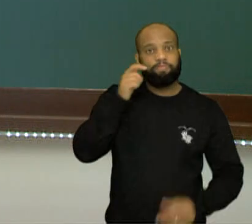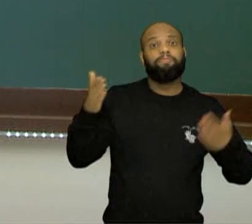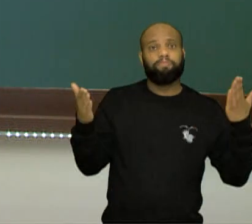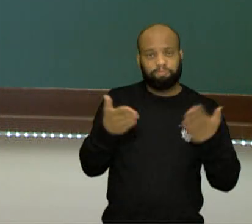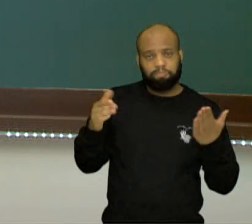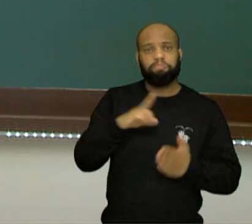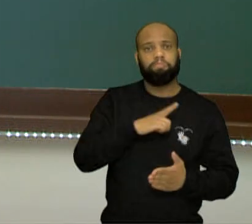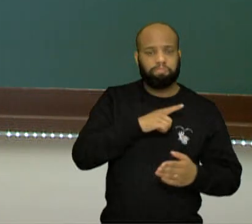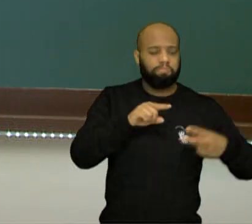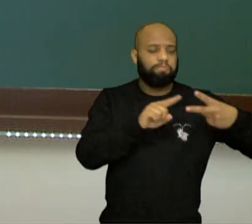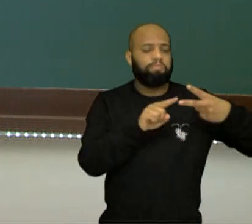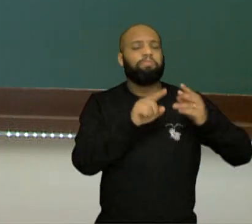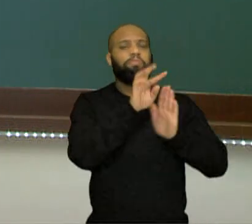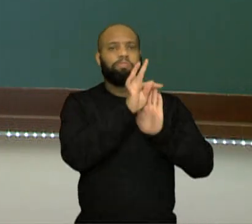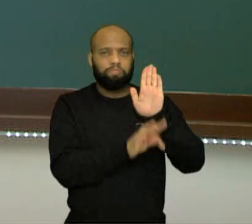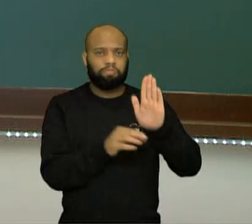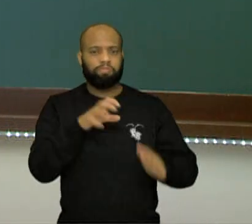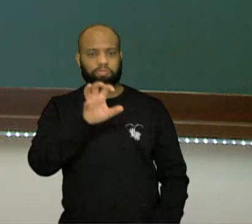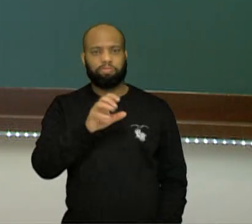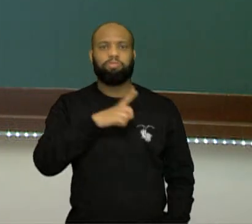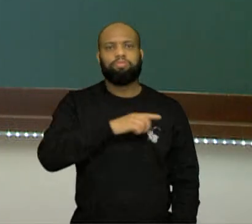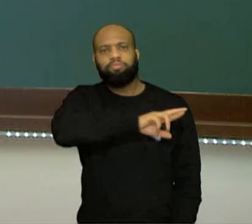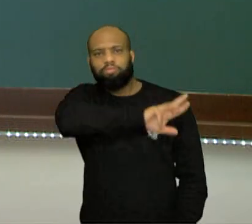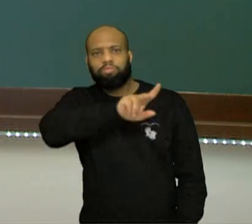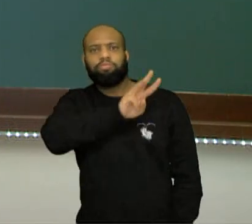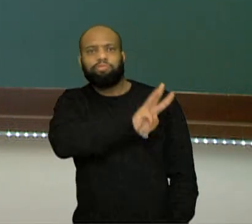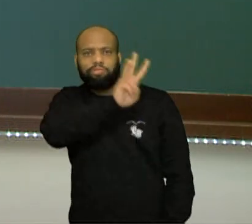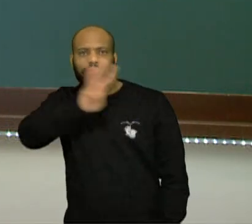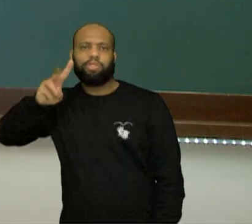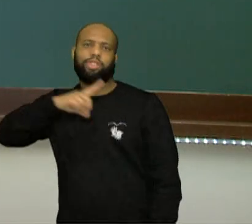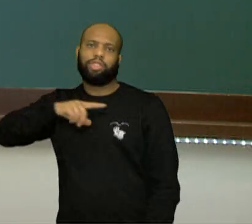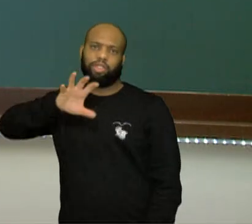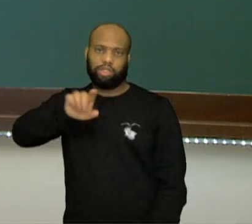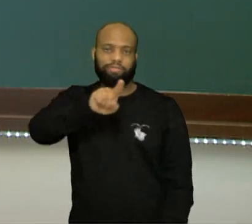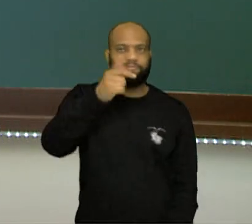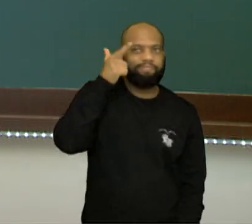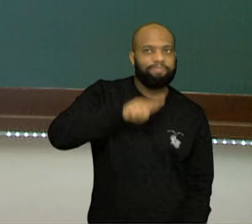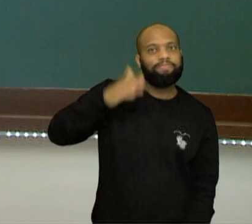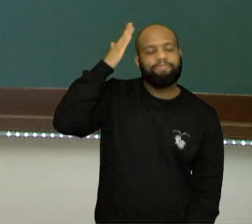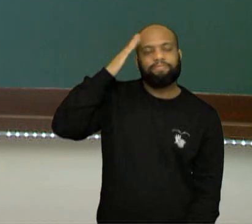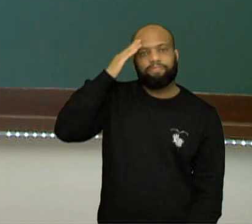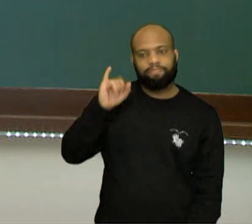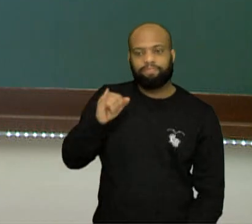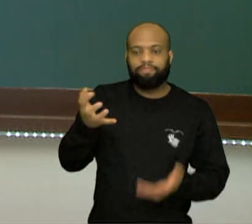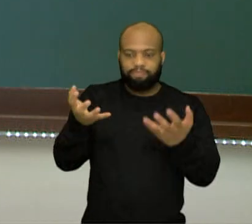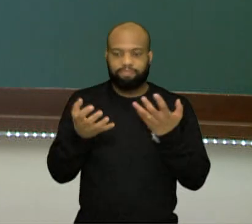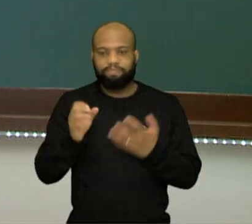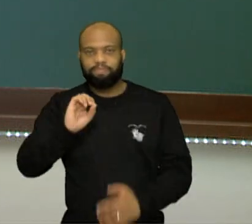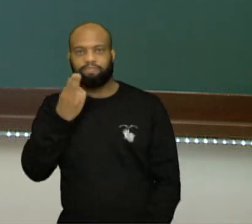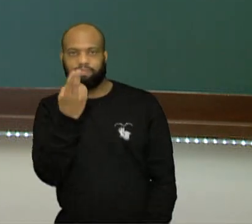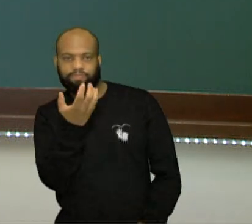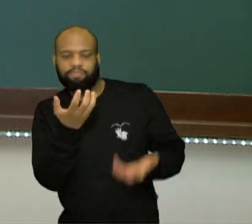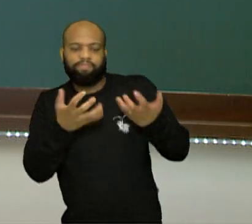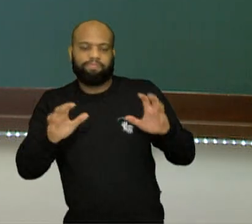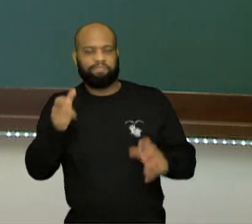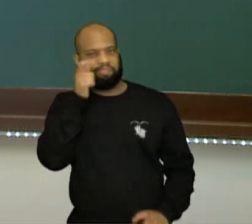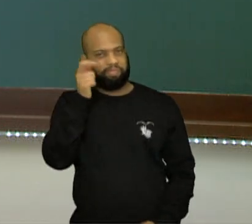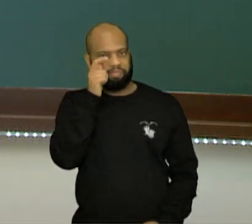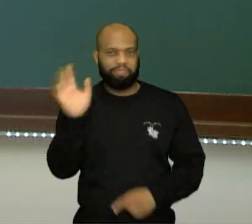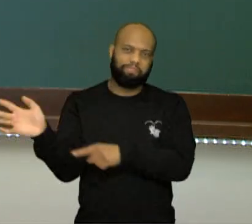temos sinopses. Então tem vários sites que têm sinopses para vocês acompanharem e decidirem se vão querer assistir ou não,